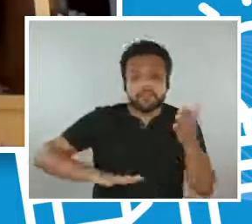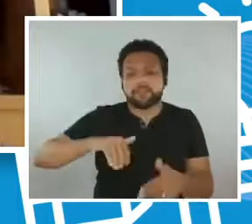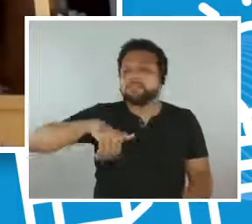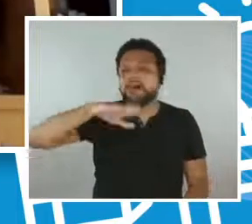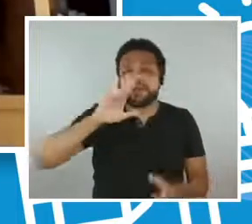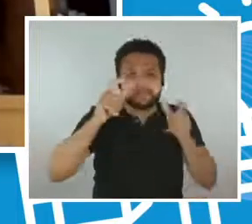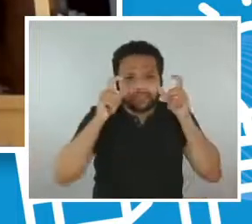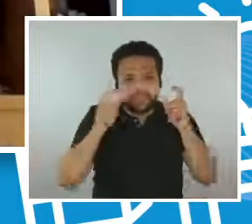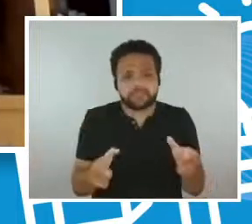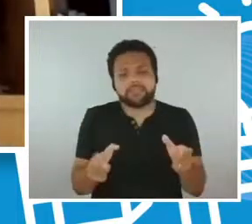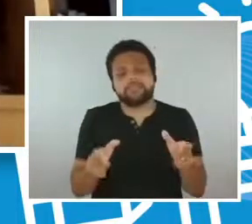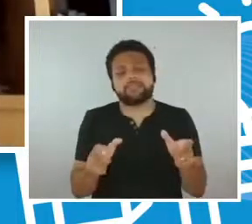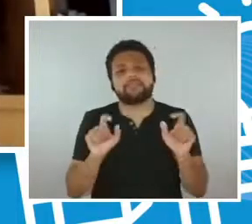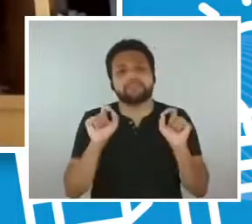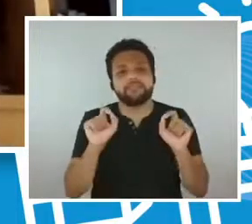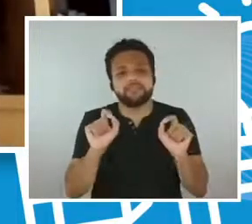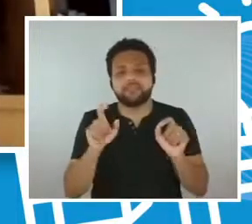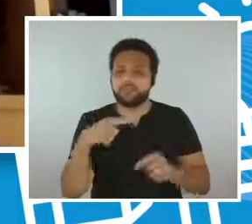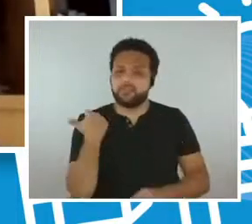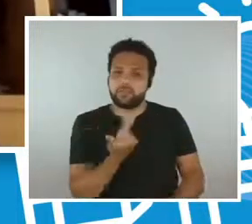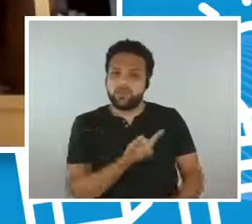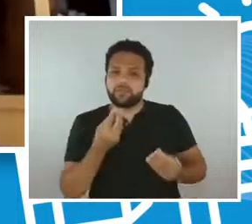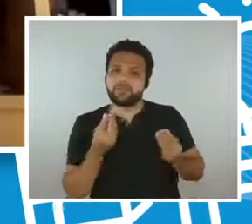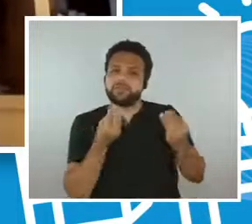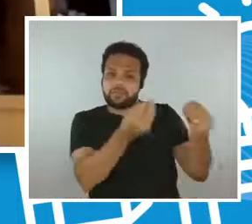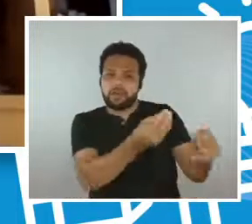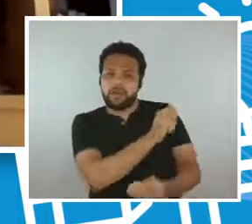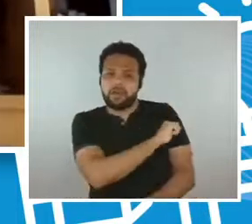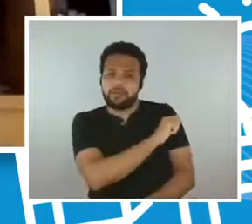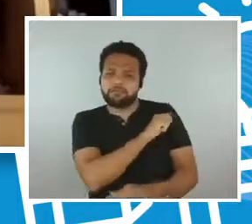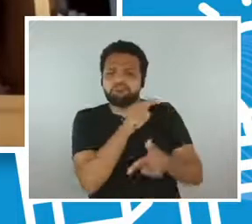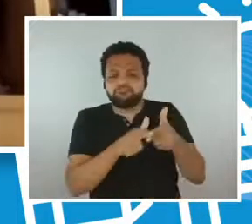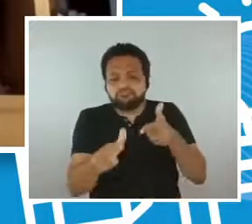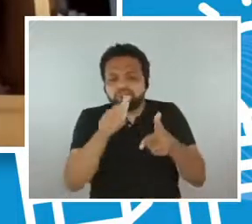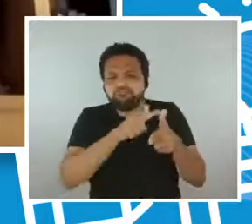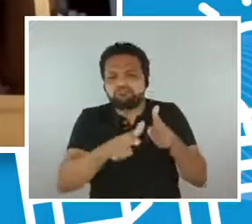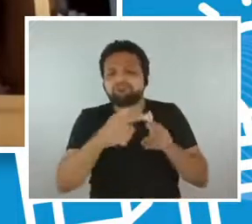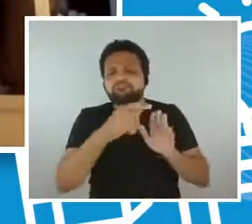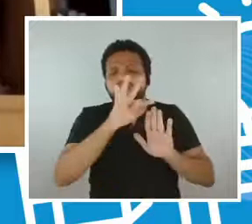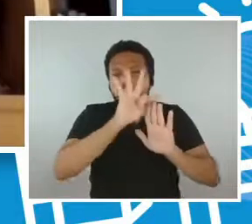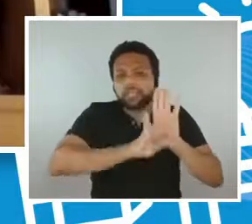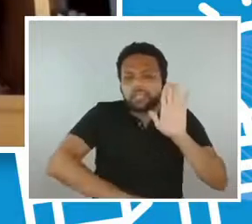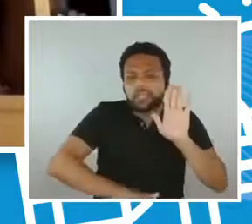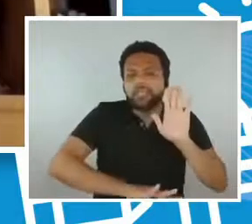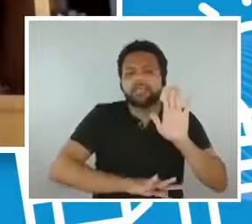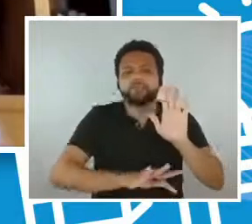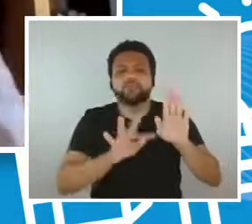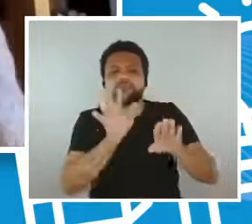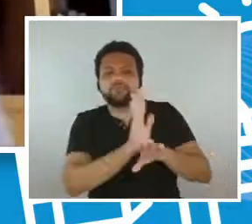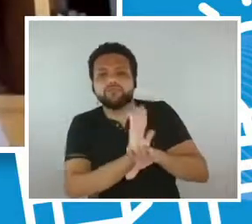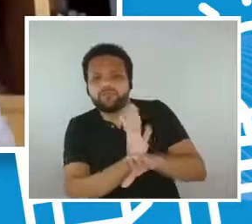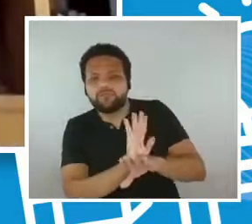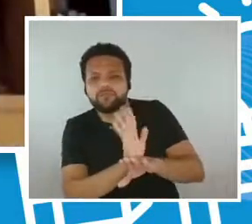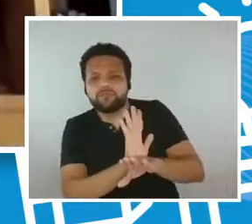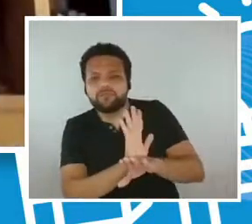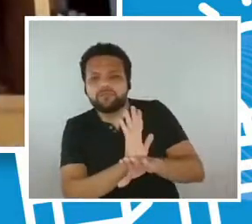mais interessante nós darmos um problema, um texto, um vídeo, a